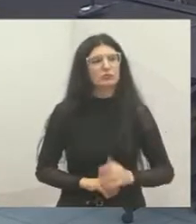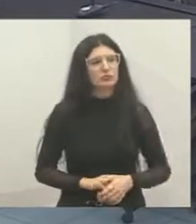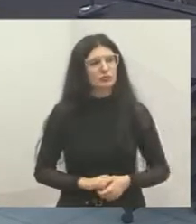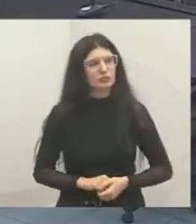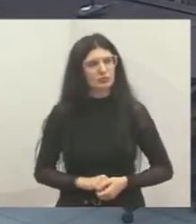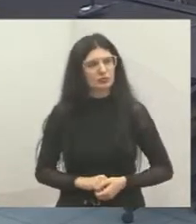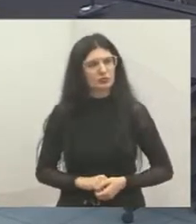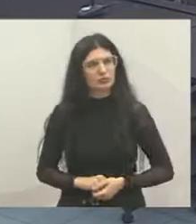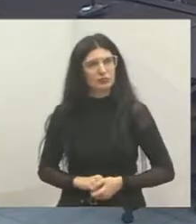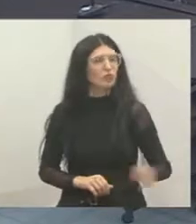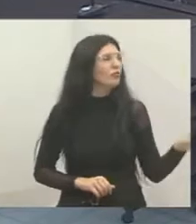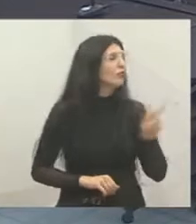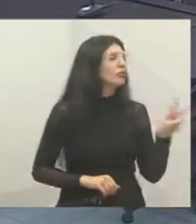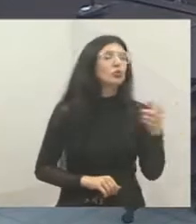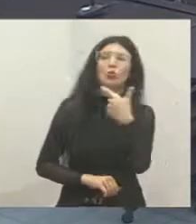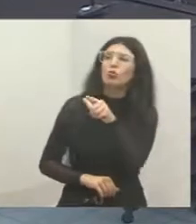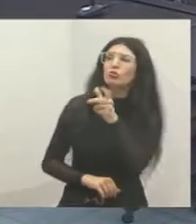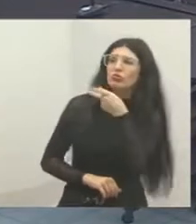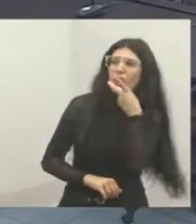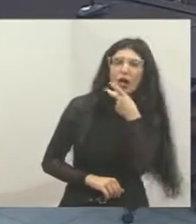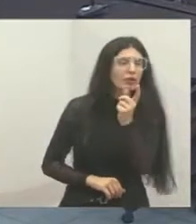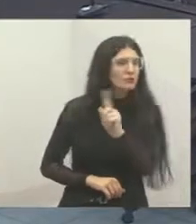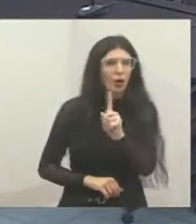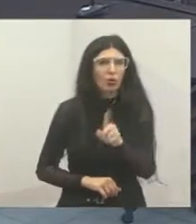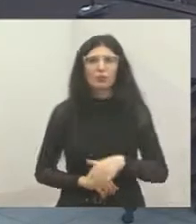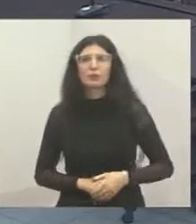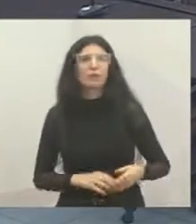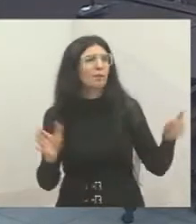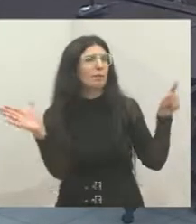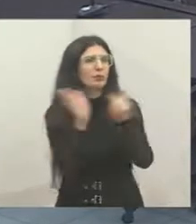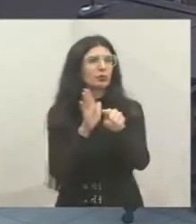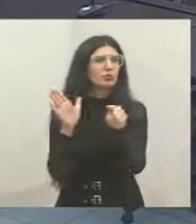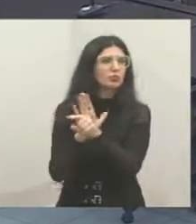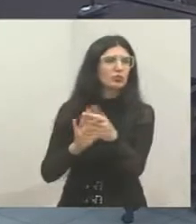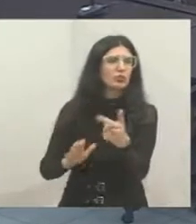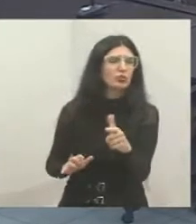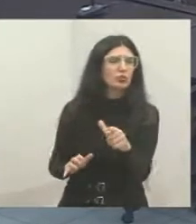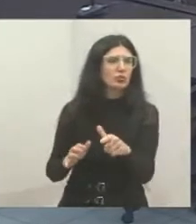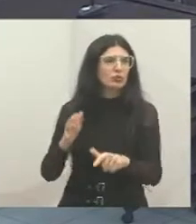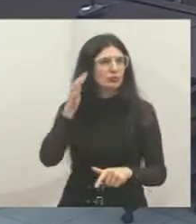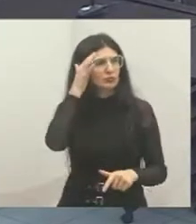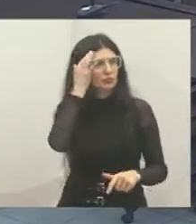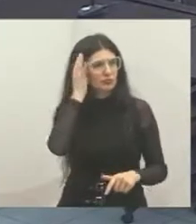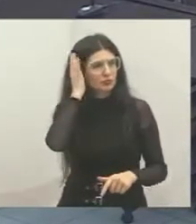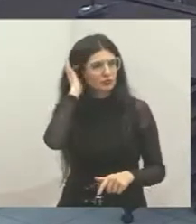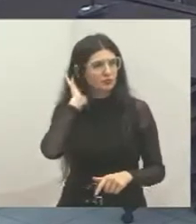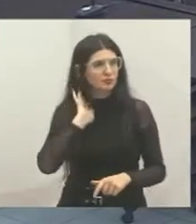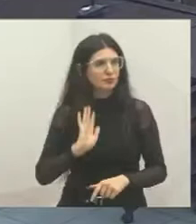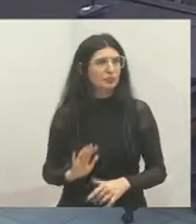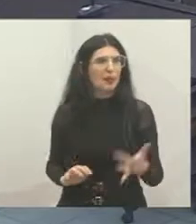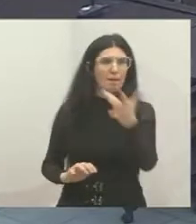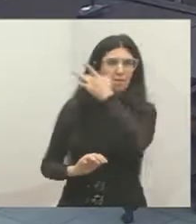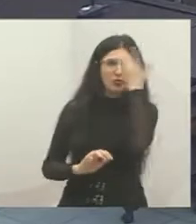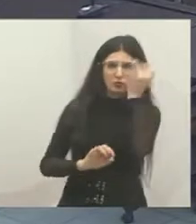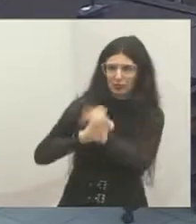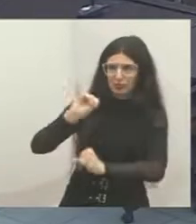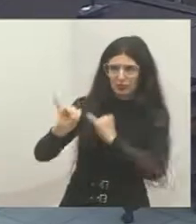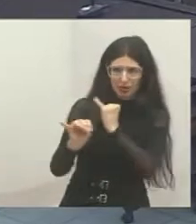pergunta mais aqui. Algum vereador? Não? Não tendo mais perguntas? Não, tem do internauta, perdão. Oi? Internauta, posso?